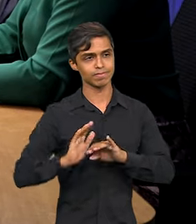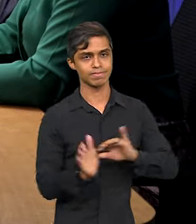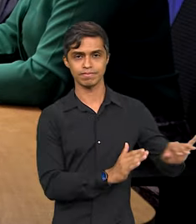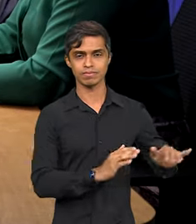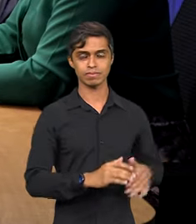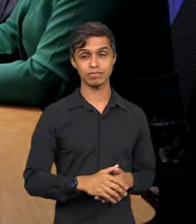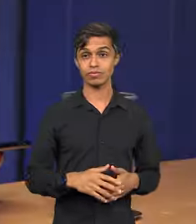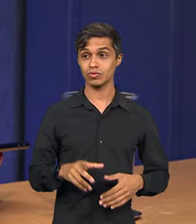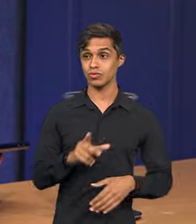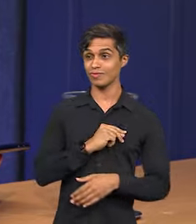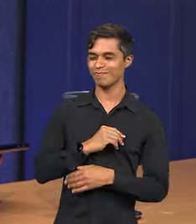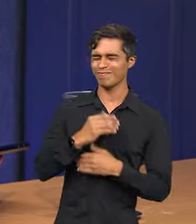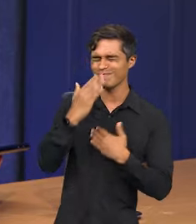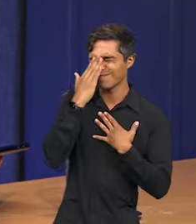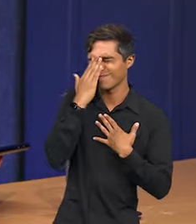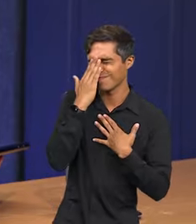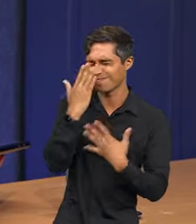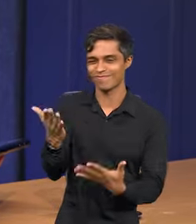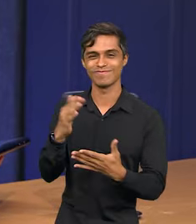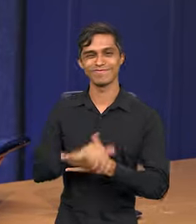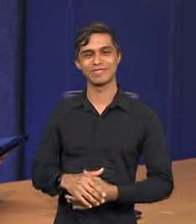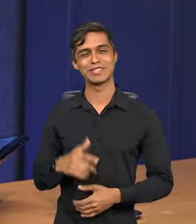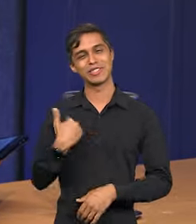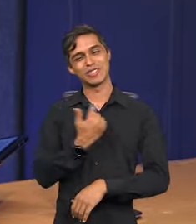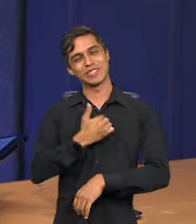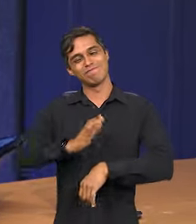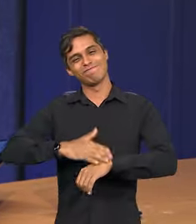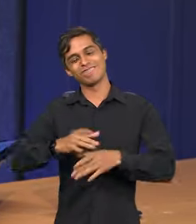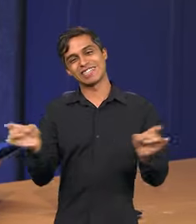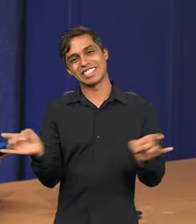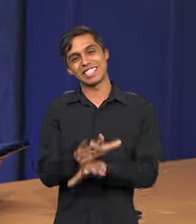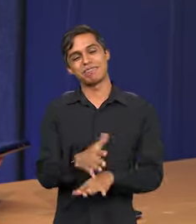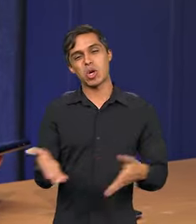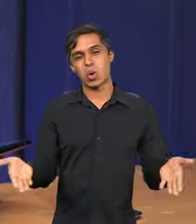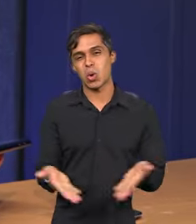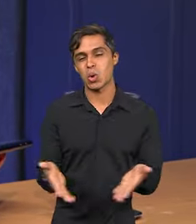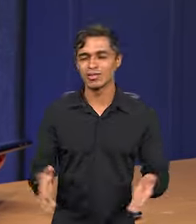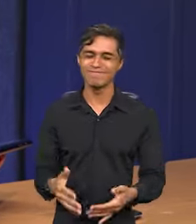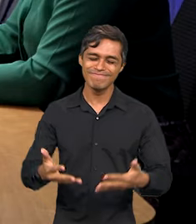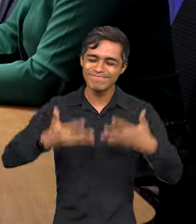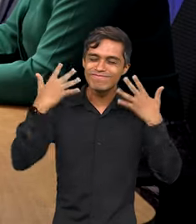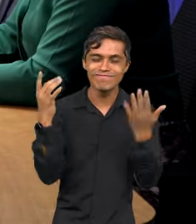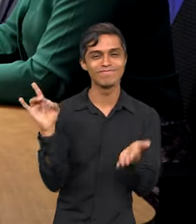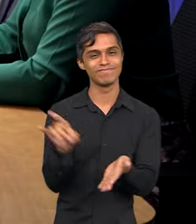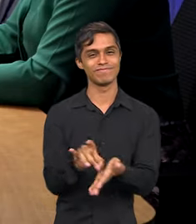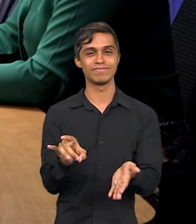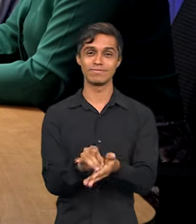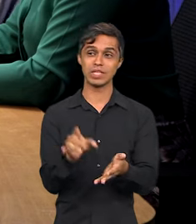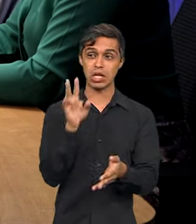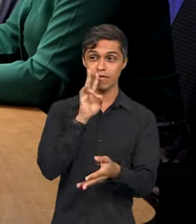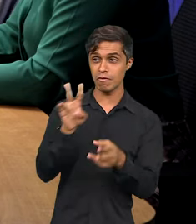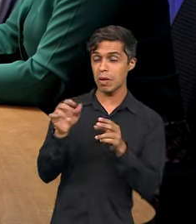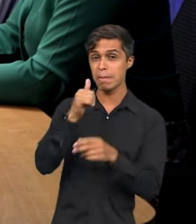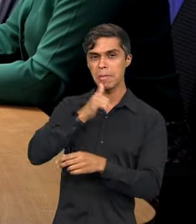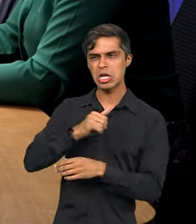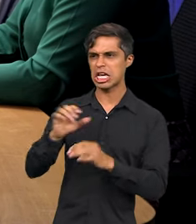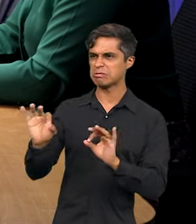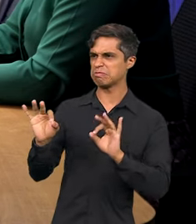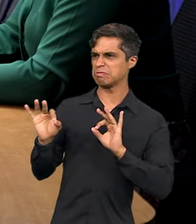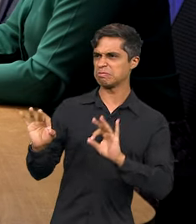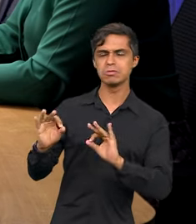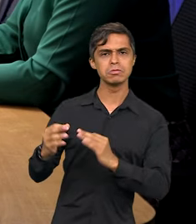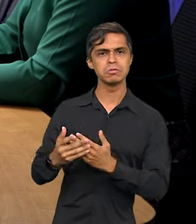gente muito obrigada nosso tempo terminou por hoje é uma alegria muito grande ver mulheres como